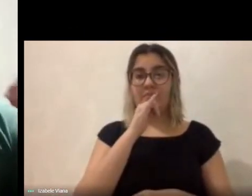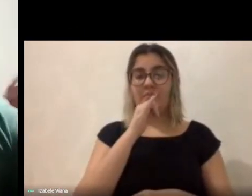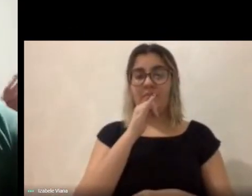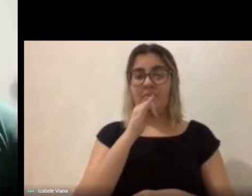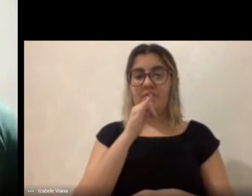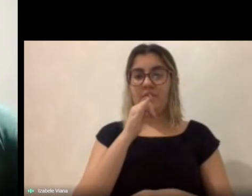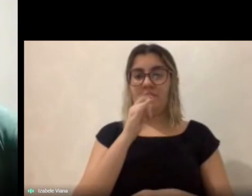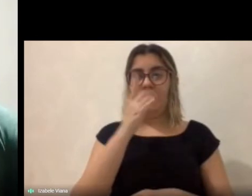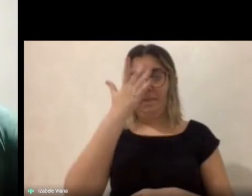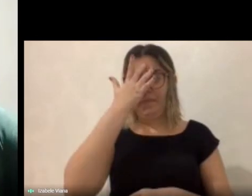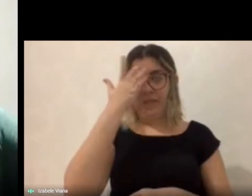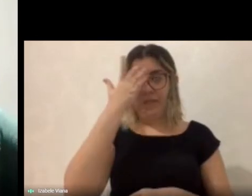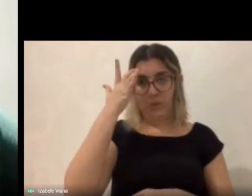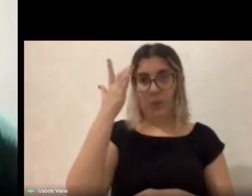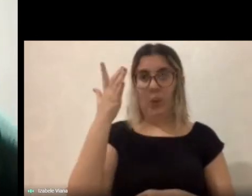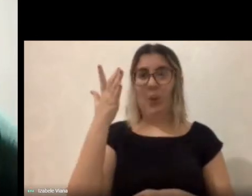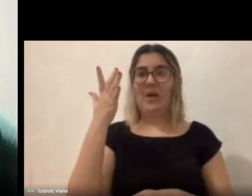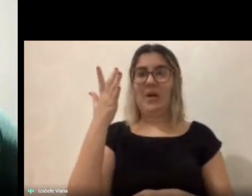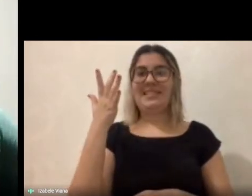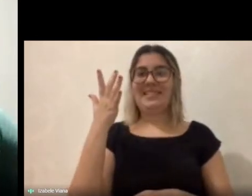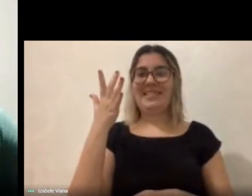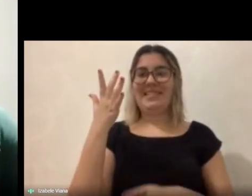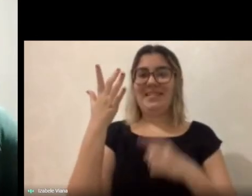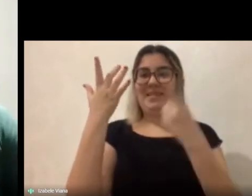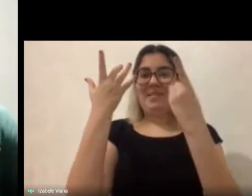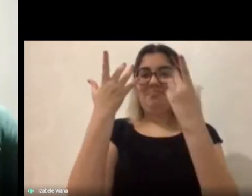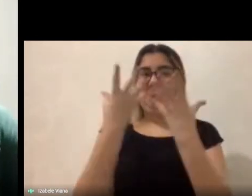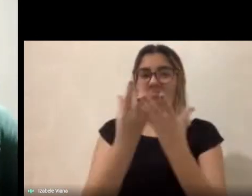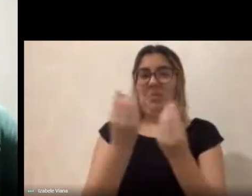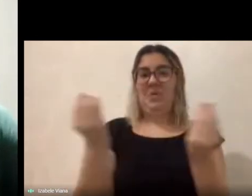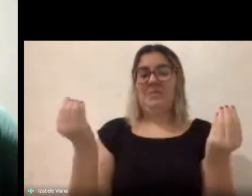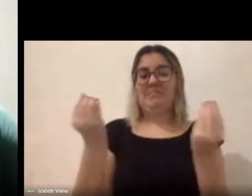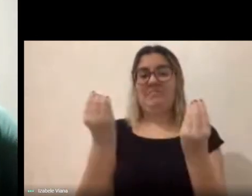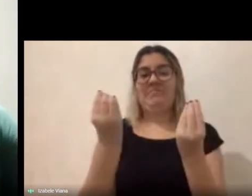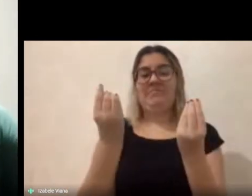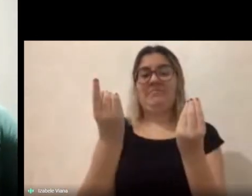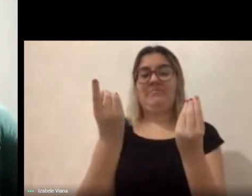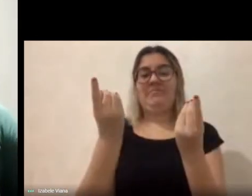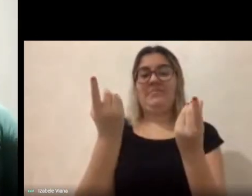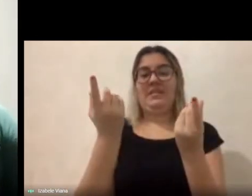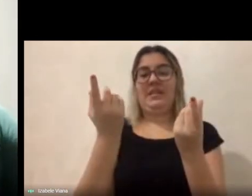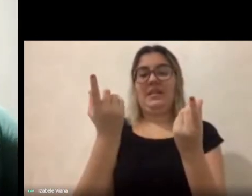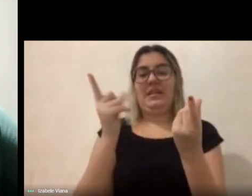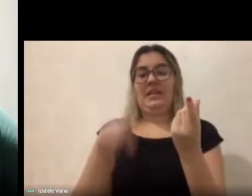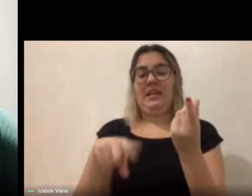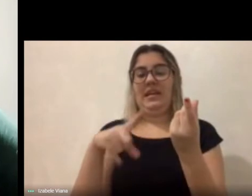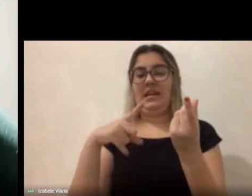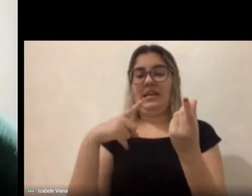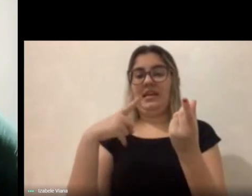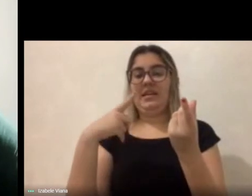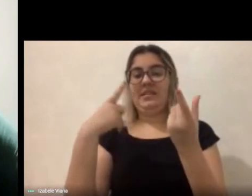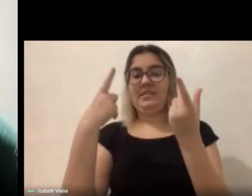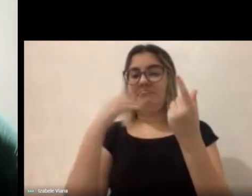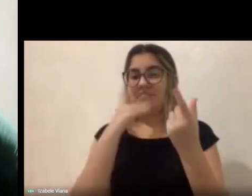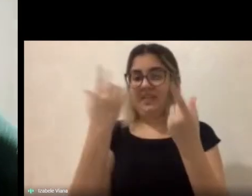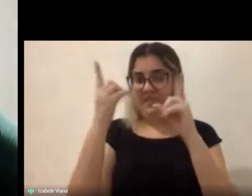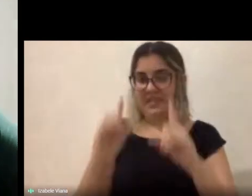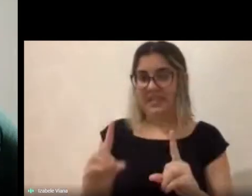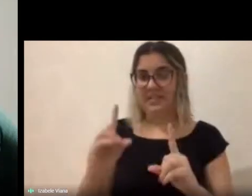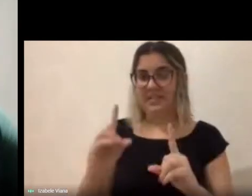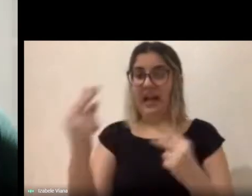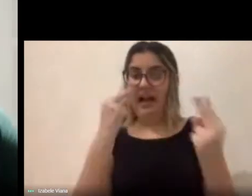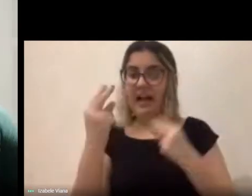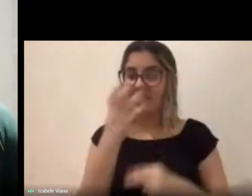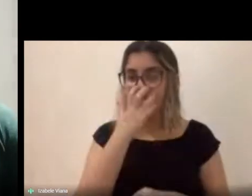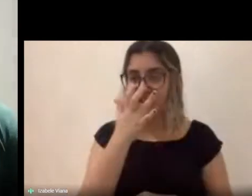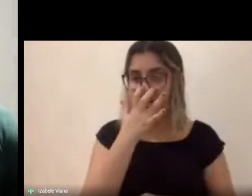como é muito bom e importante a gente ter as oportunidades de ver a cara do outro e de dizer um para o outro,